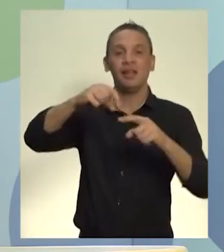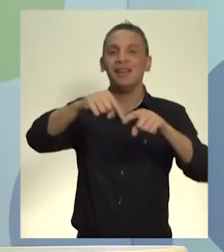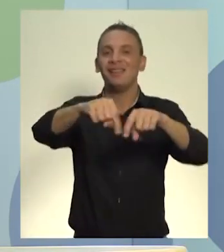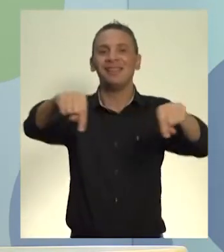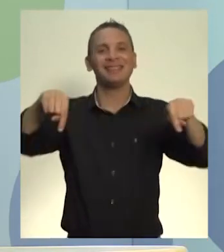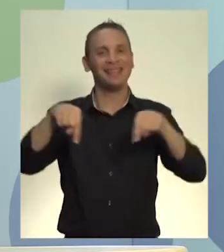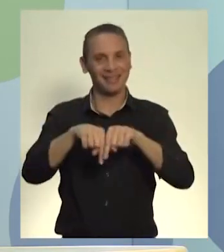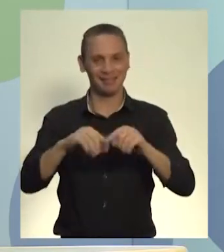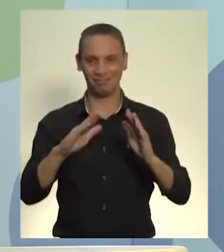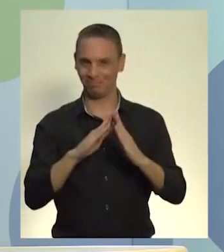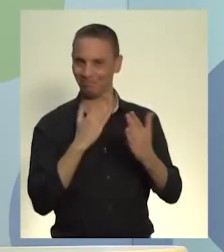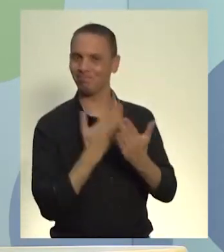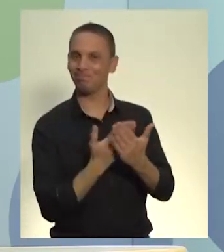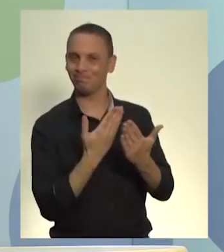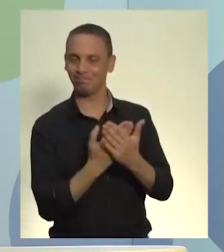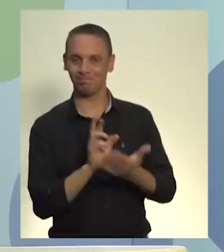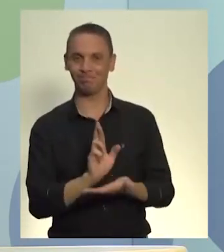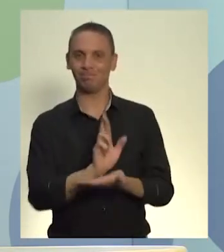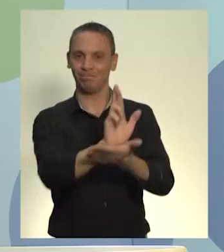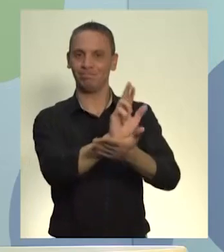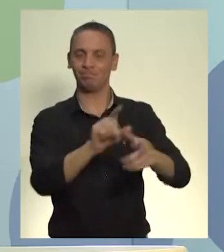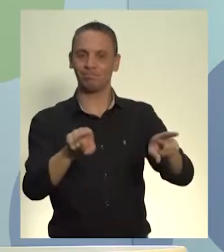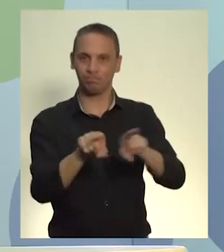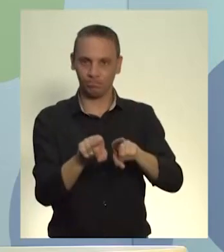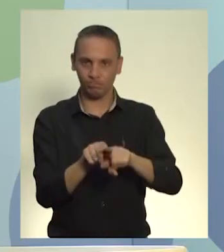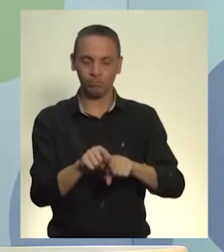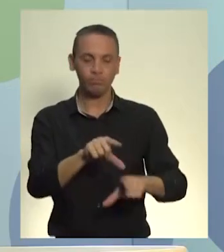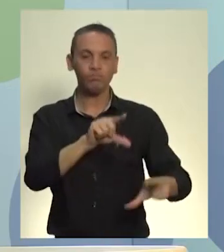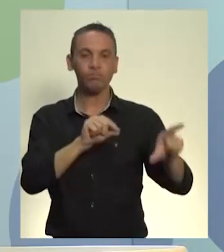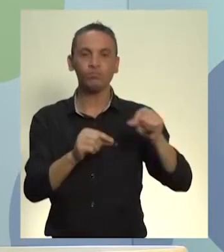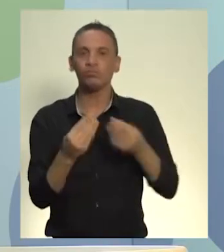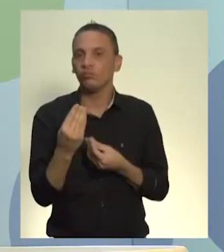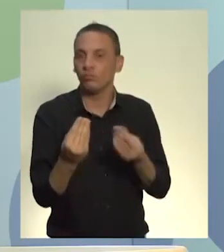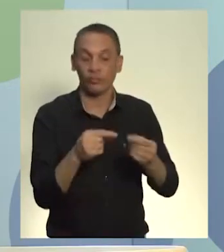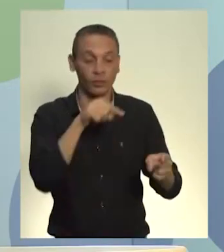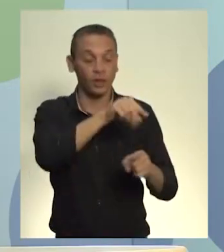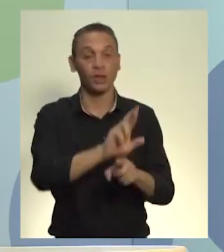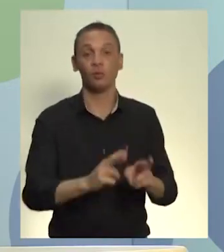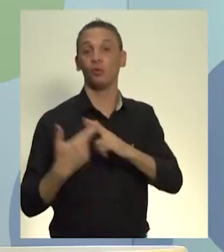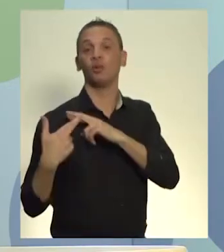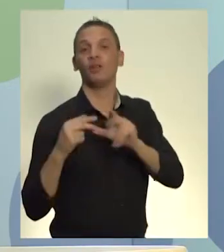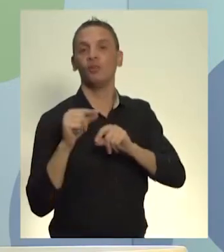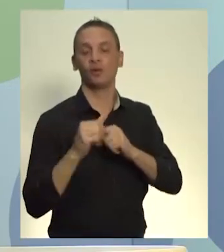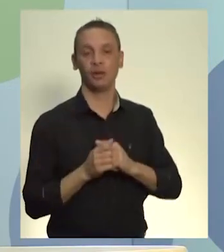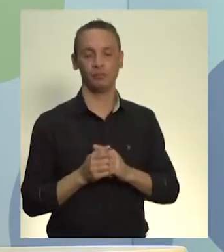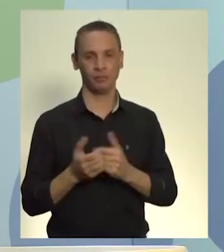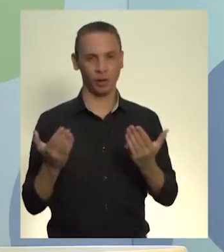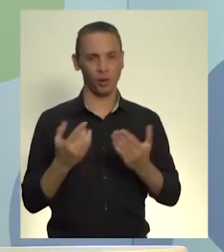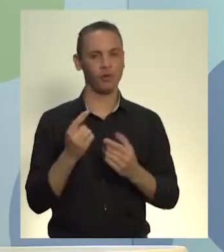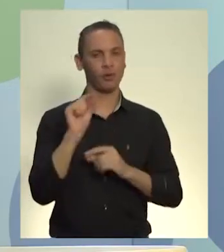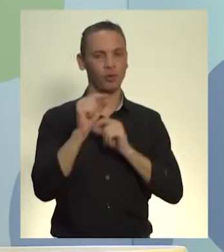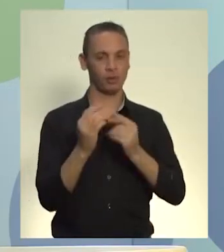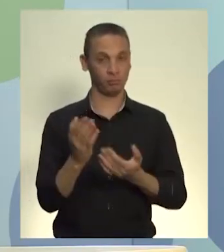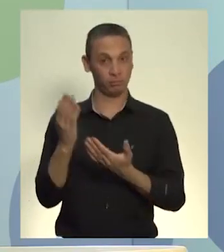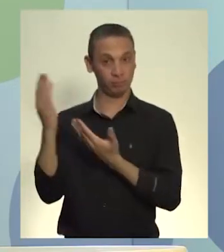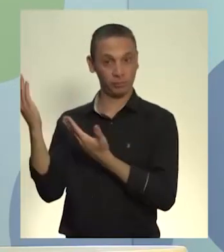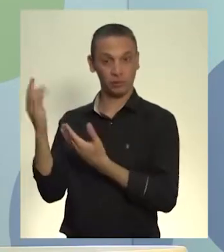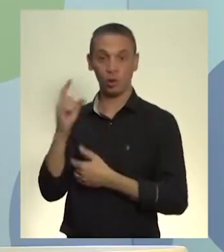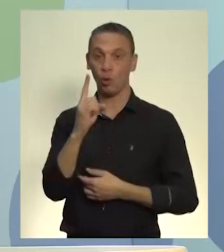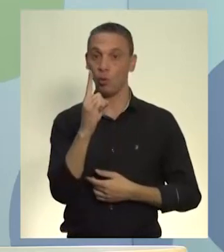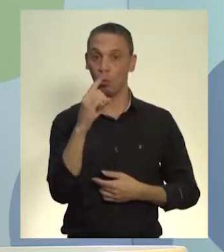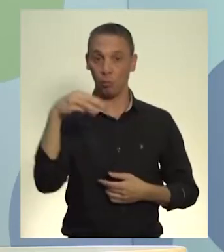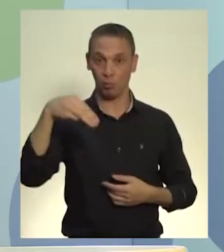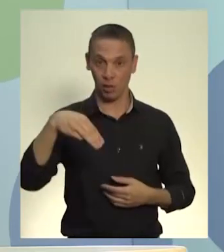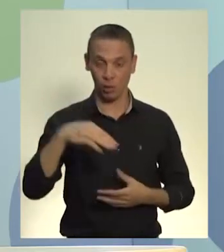escola, ou representante de classe, como que a gente escolhe e o que ele deve ter. Então eu vou deixar novamente um minutinho